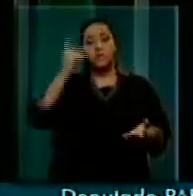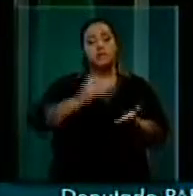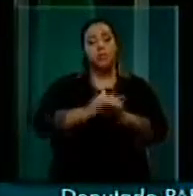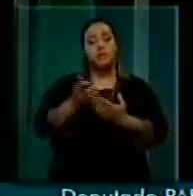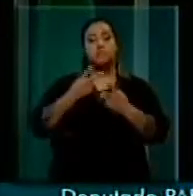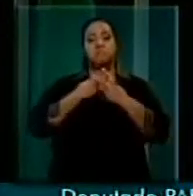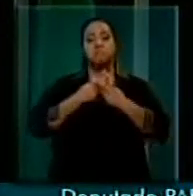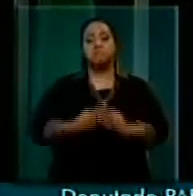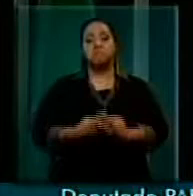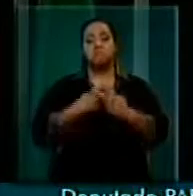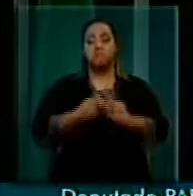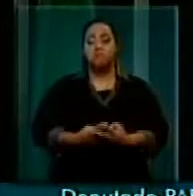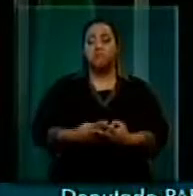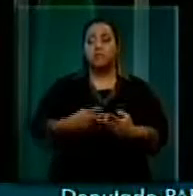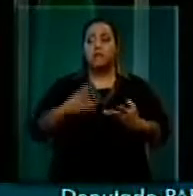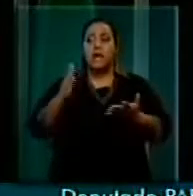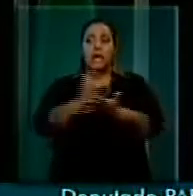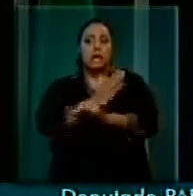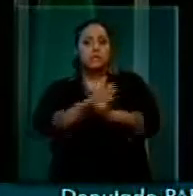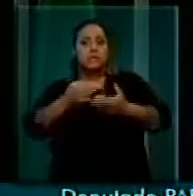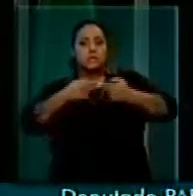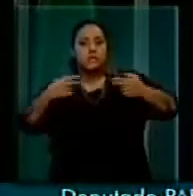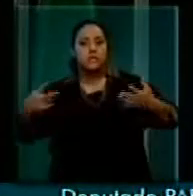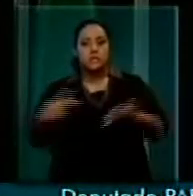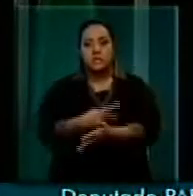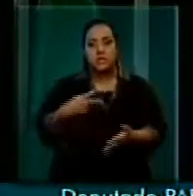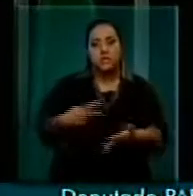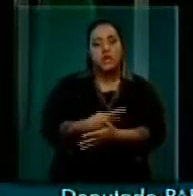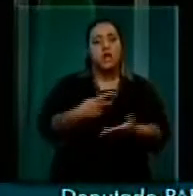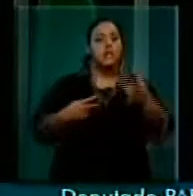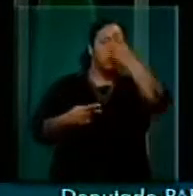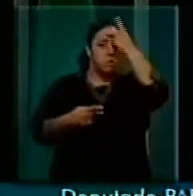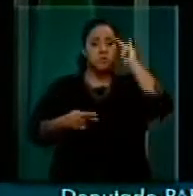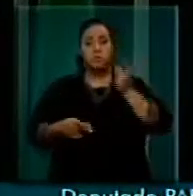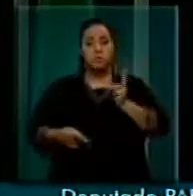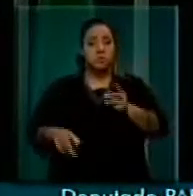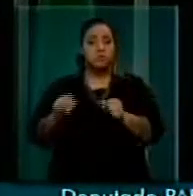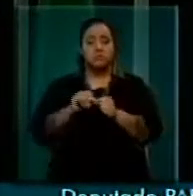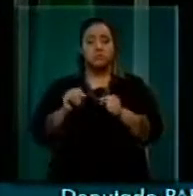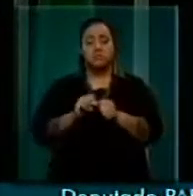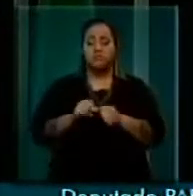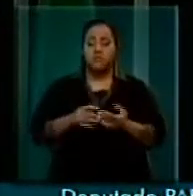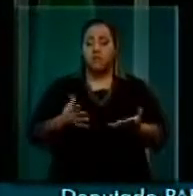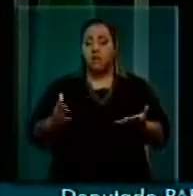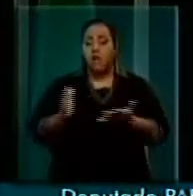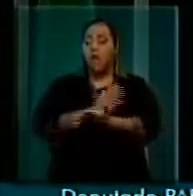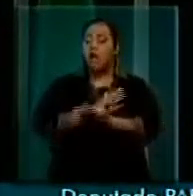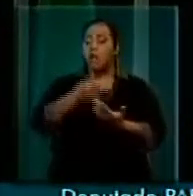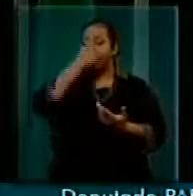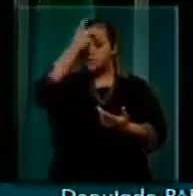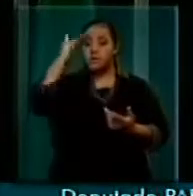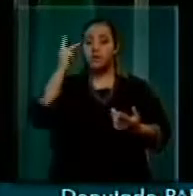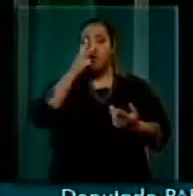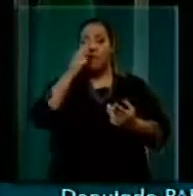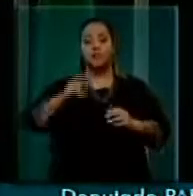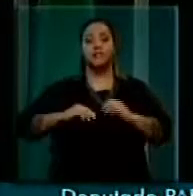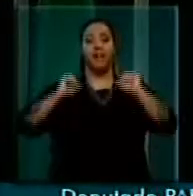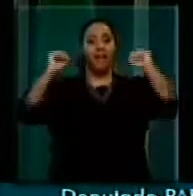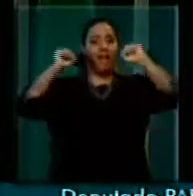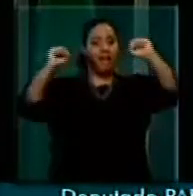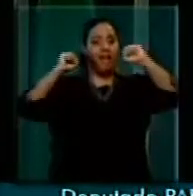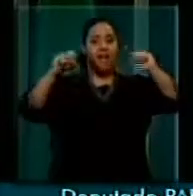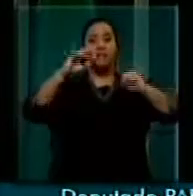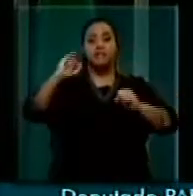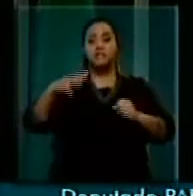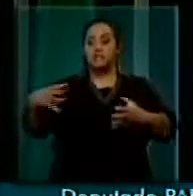com relação a pequenos ilícitos, aos ilícitos desportivos. Algumas pessoas até comemoram o prejuízo que uma